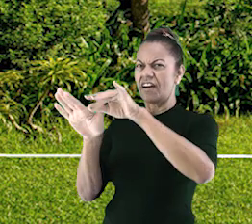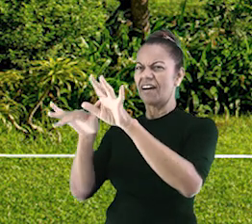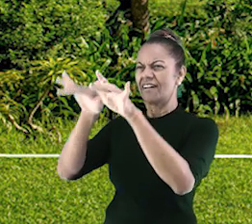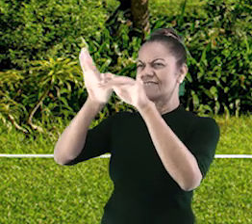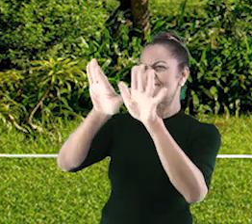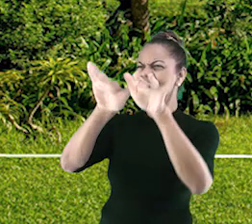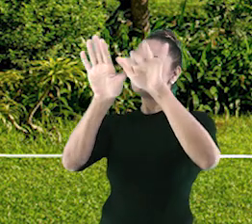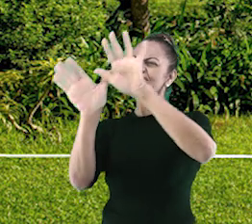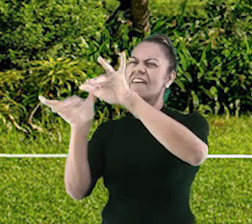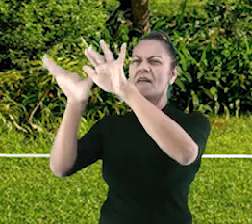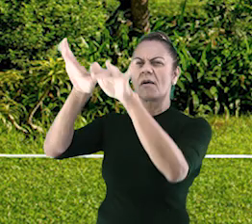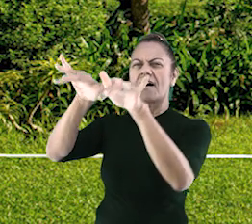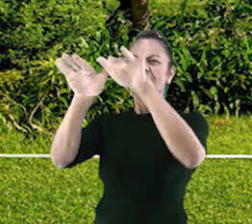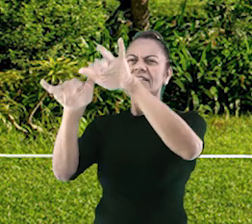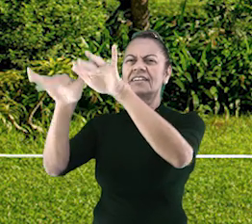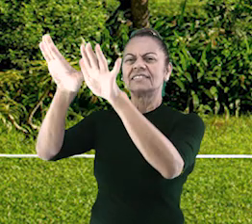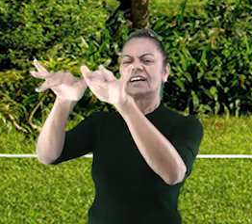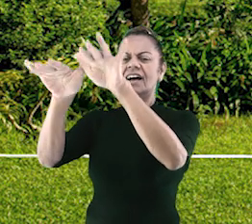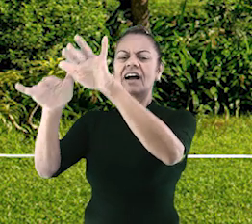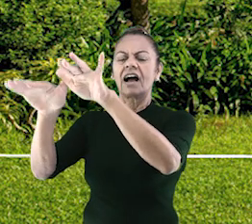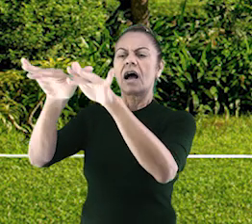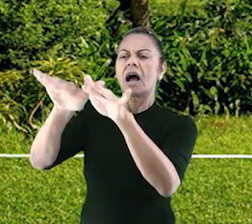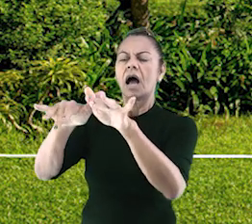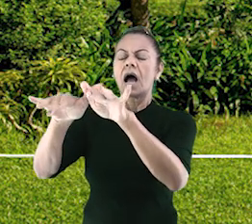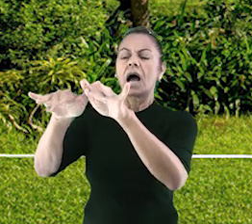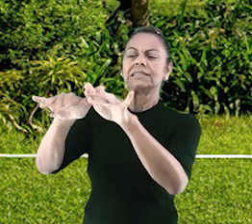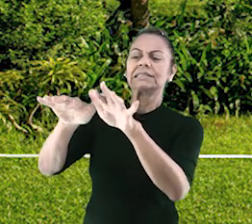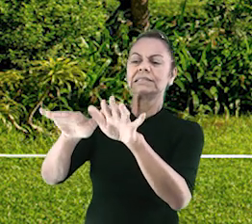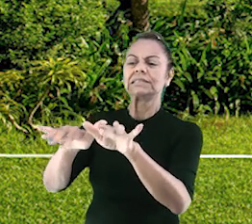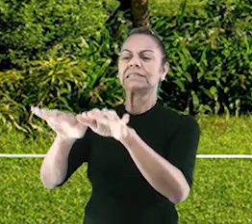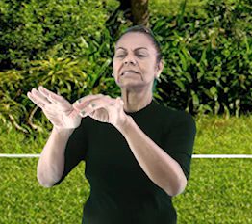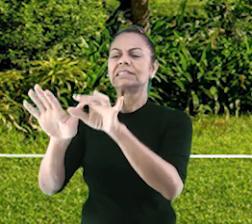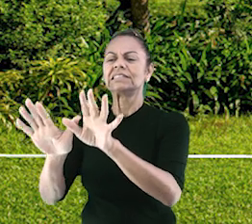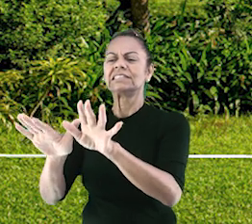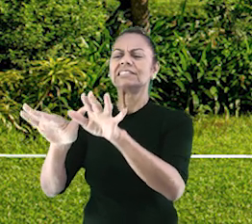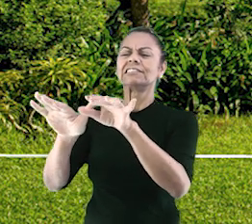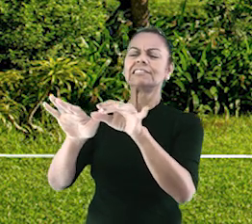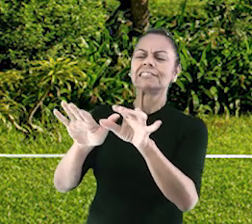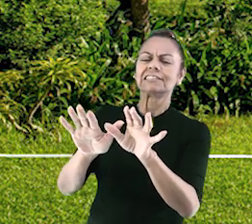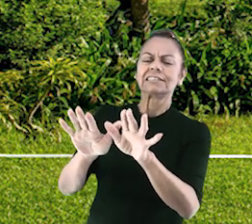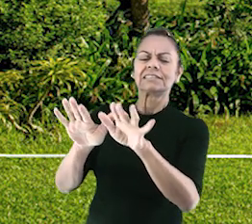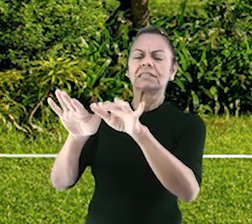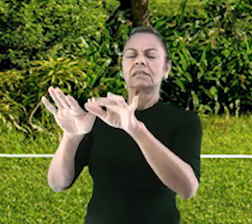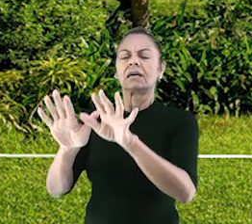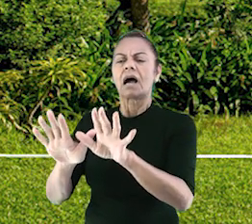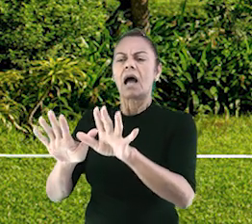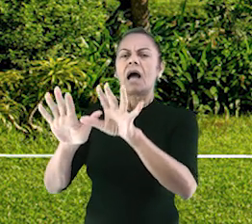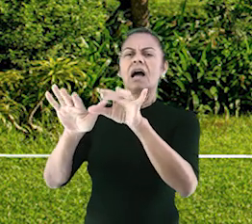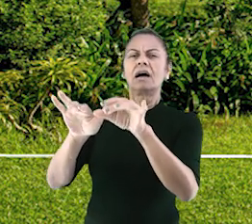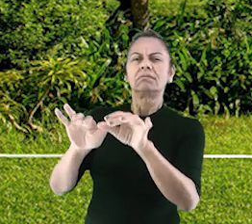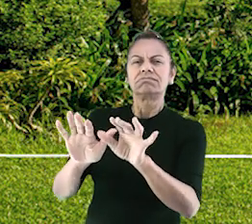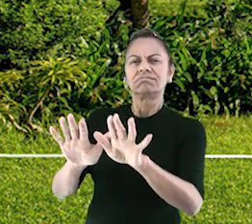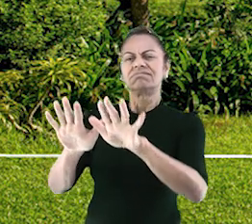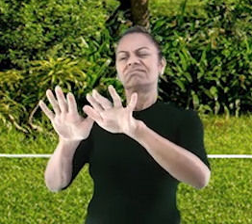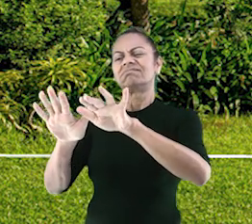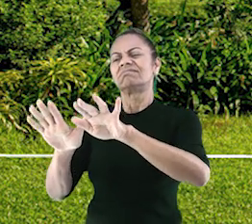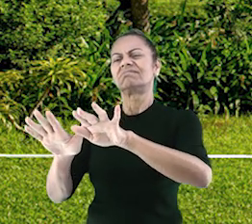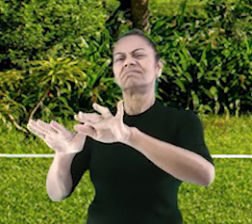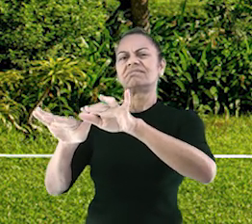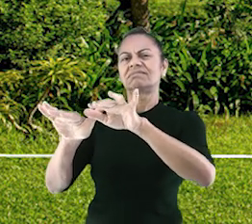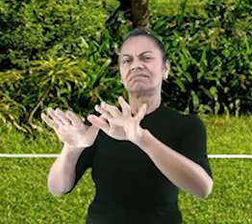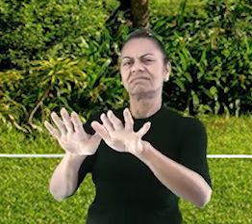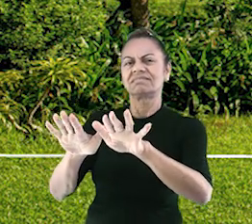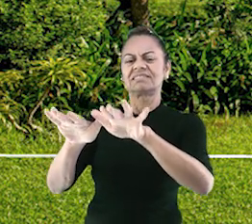1, 2 e 3 e voou! Vap, vap, vap, vap, vap, vap, vap, vap! No meio do caminho, ele sentiu